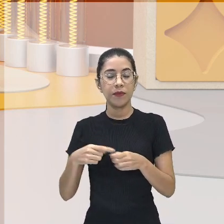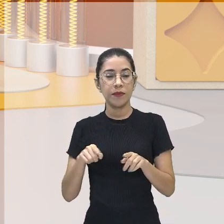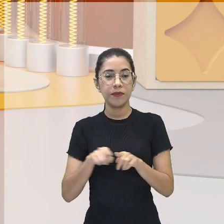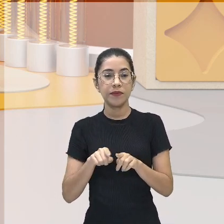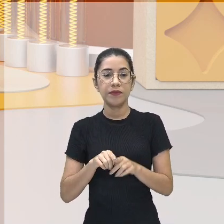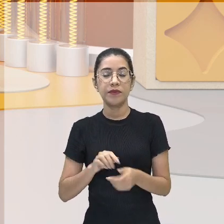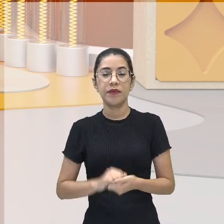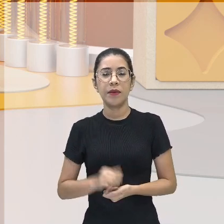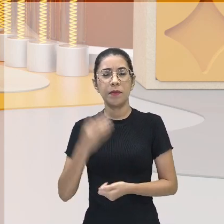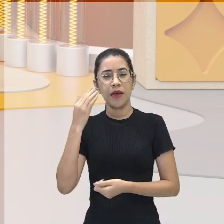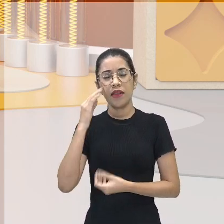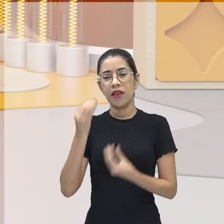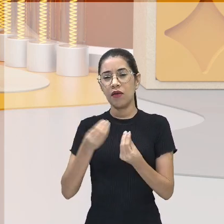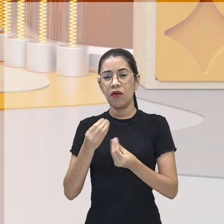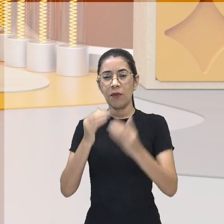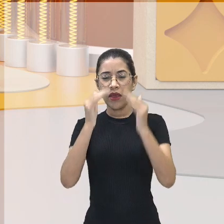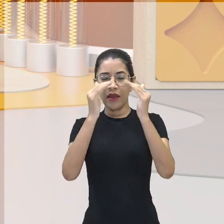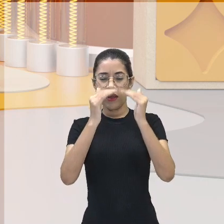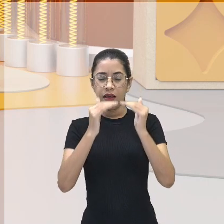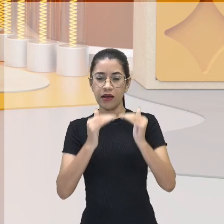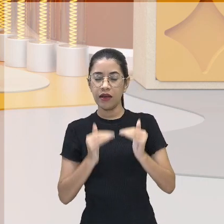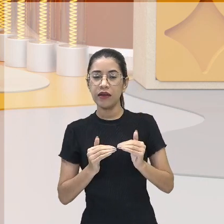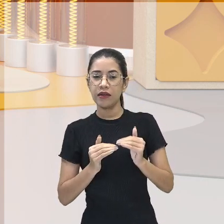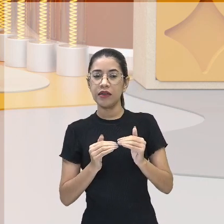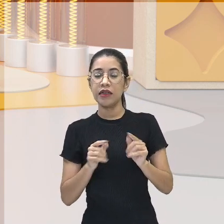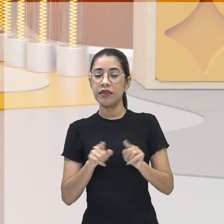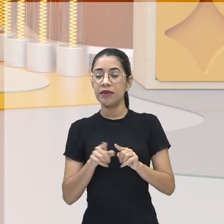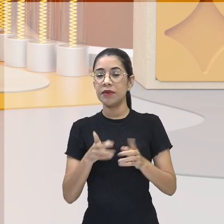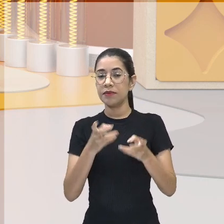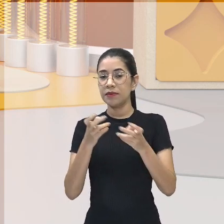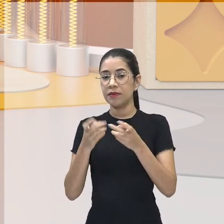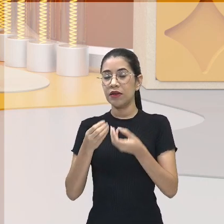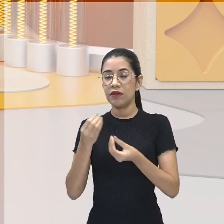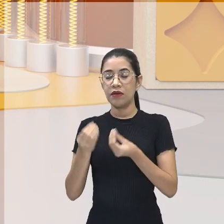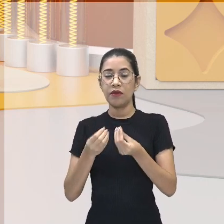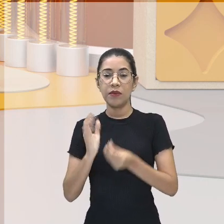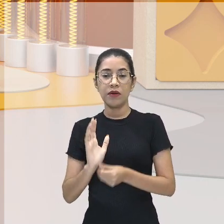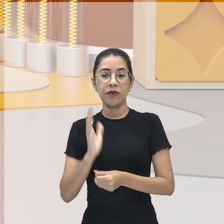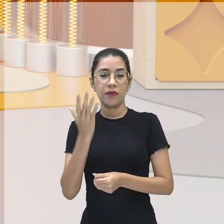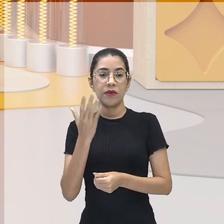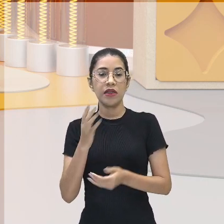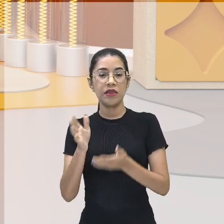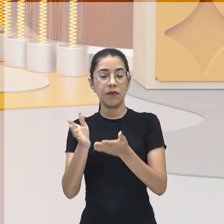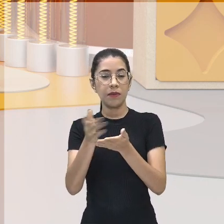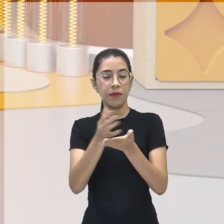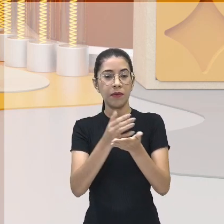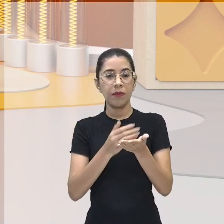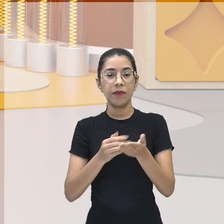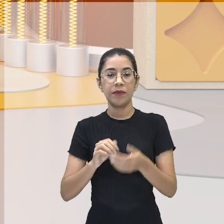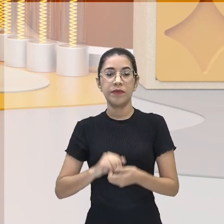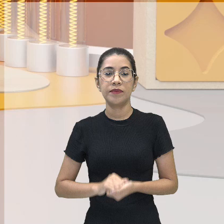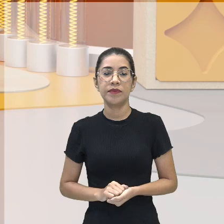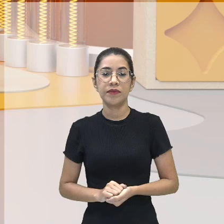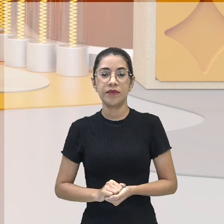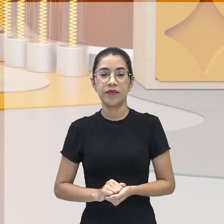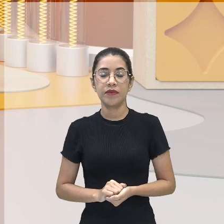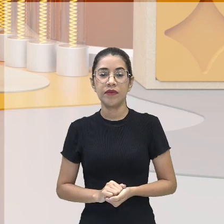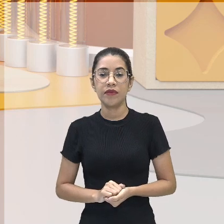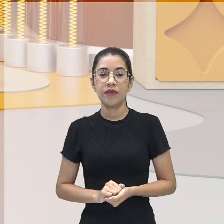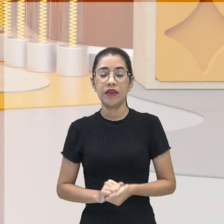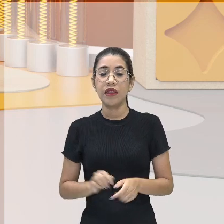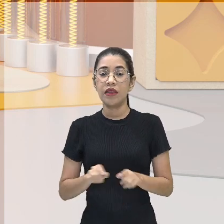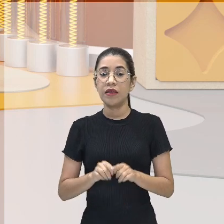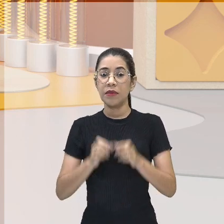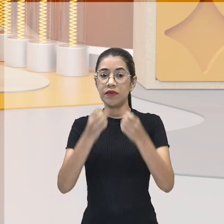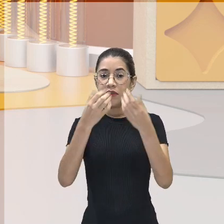e também observar o que foi feito, né, nesse último levantamento, tá bom? Vamos falar